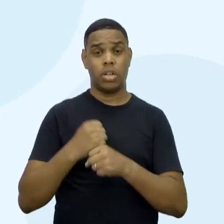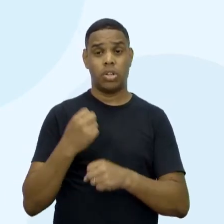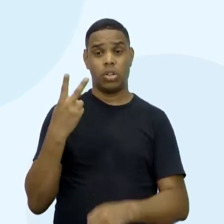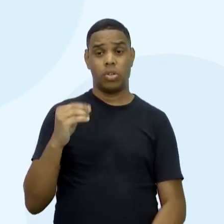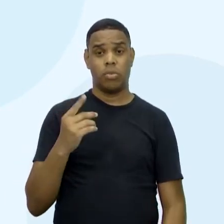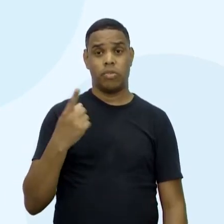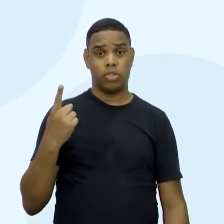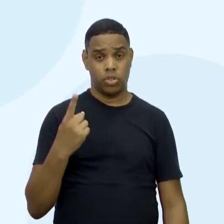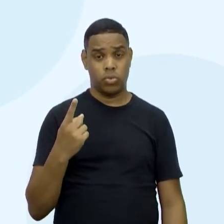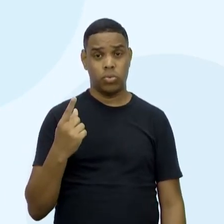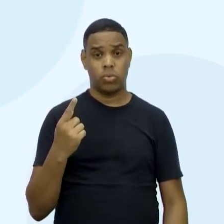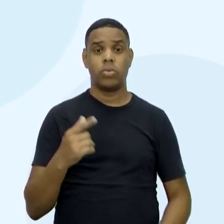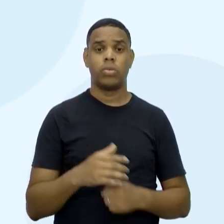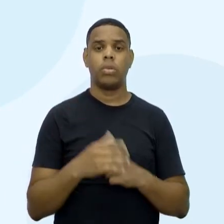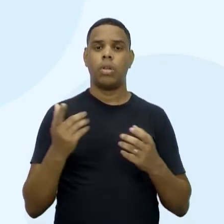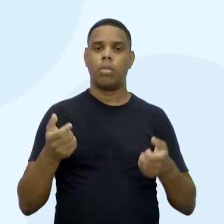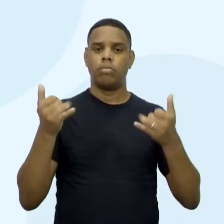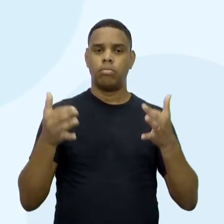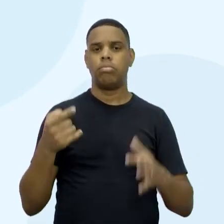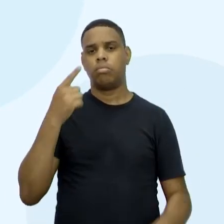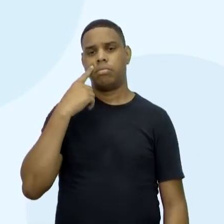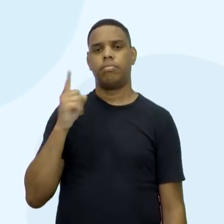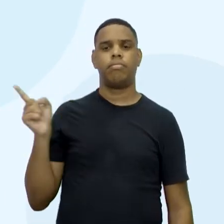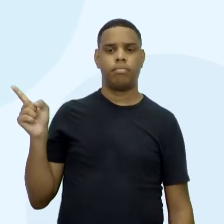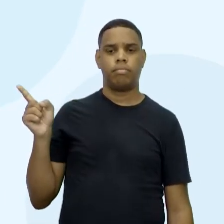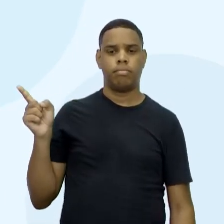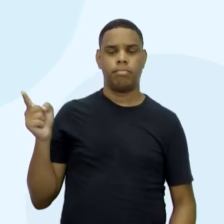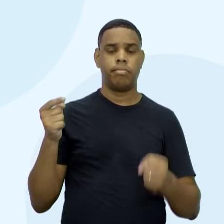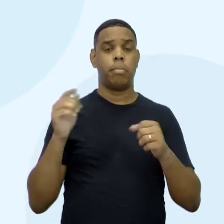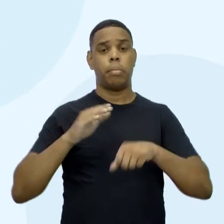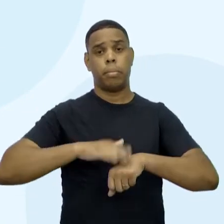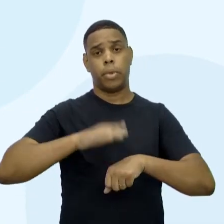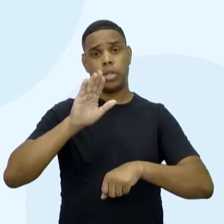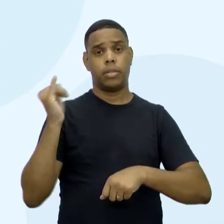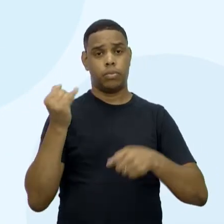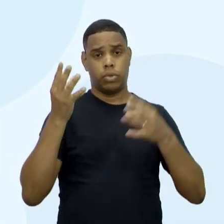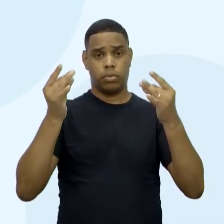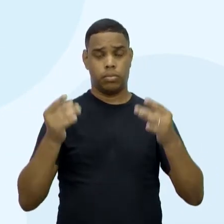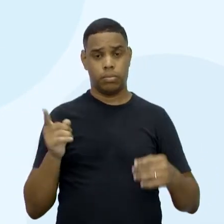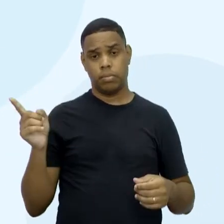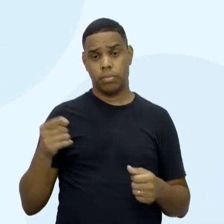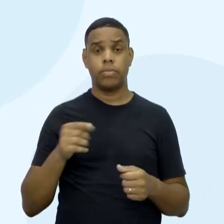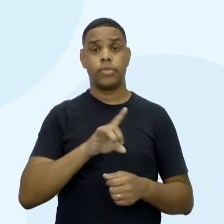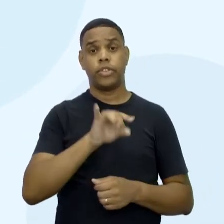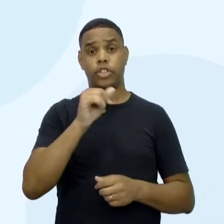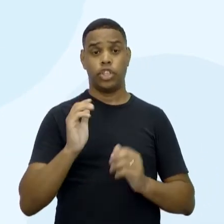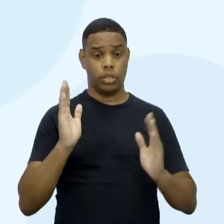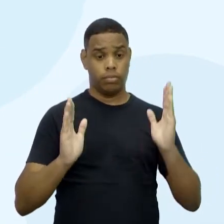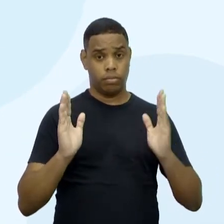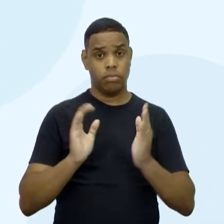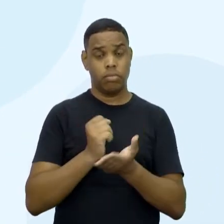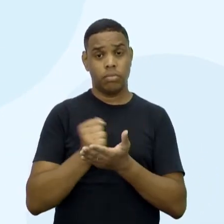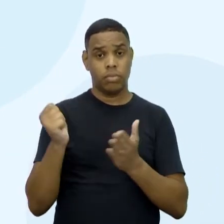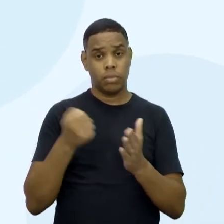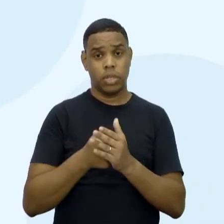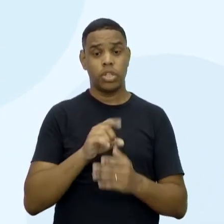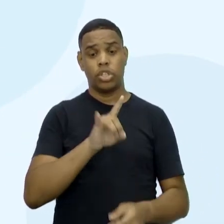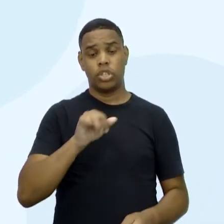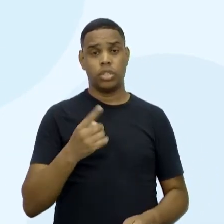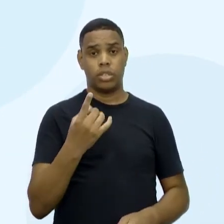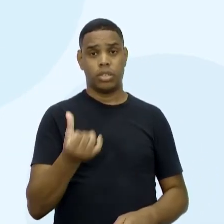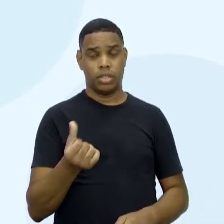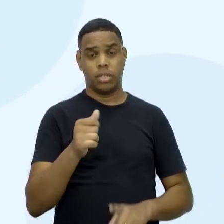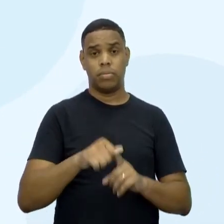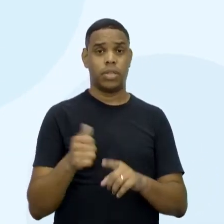31/12/2021. Essas são as instruções as mais importantes. A data do vencimento,